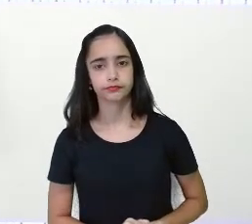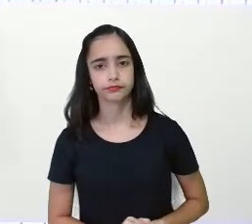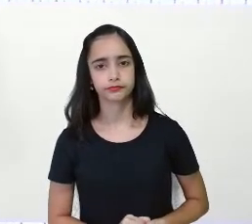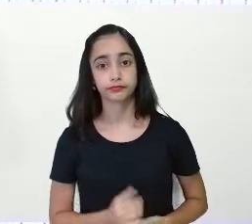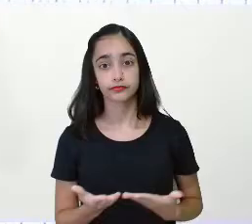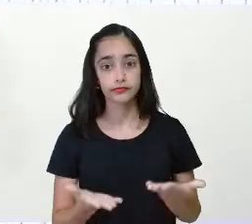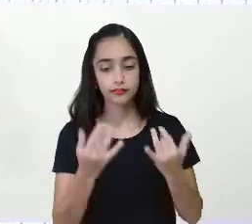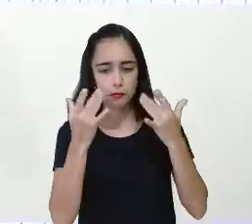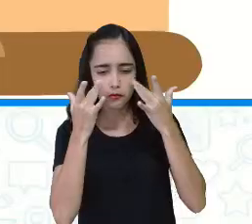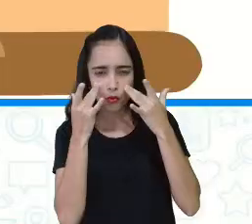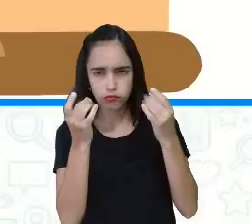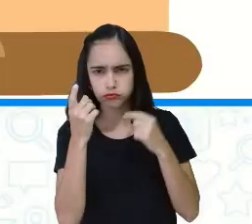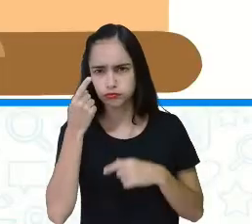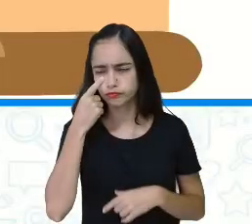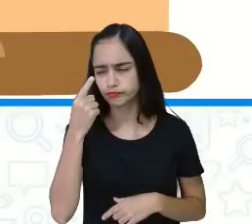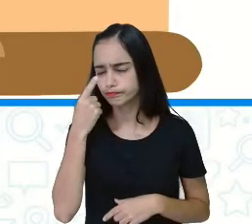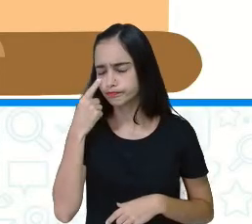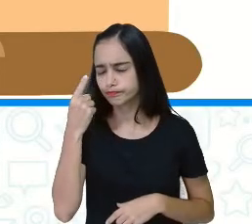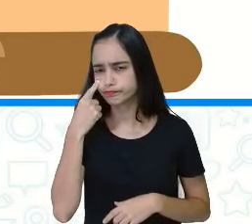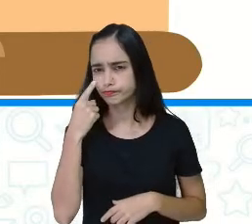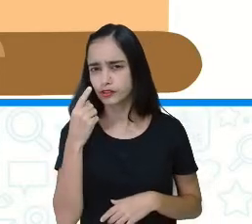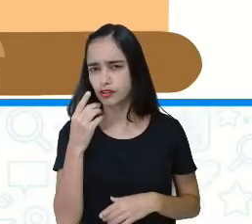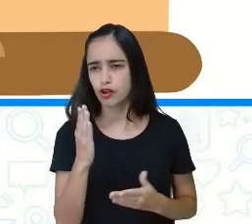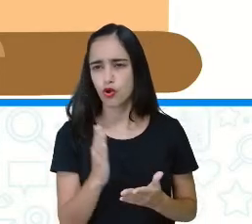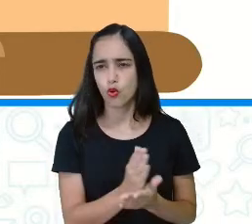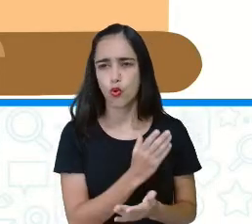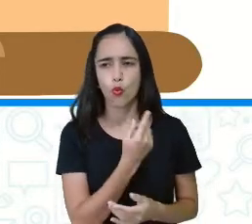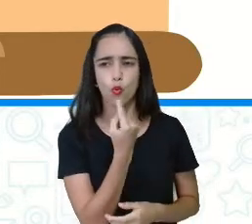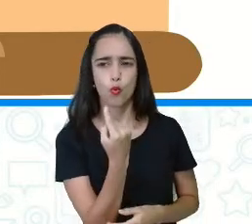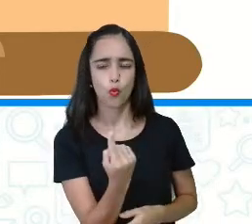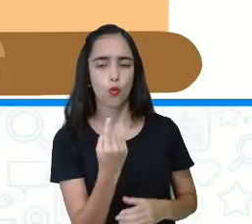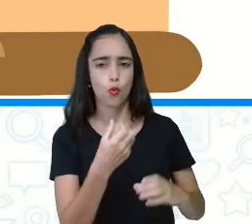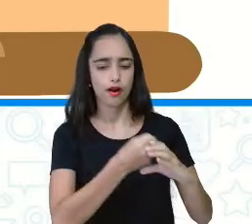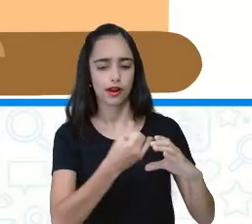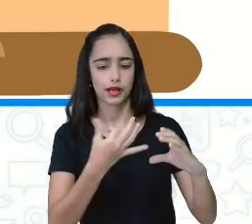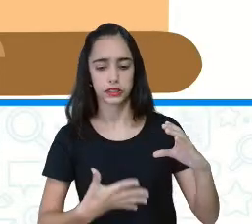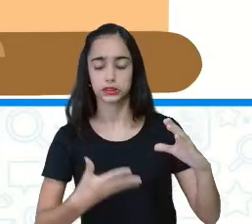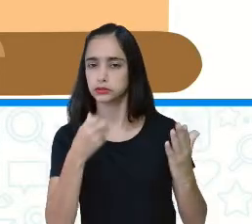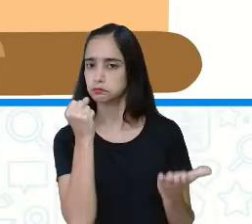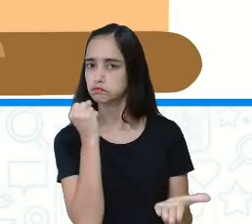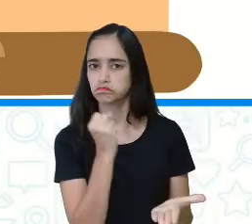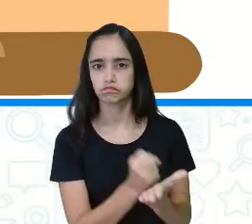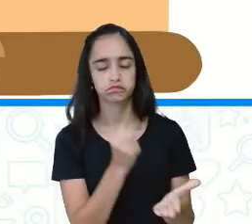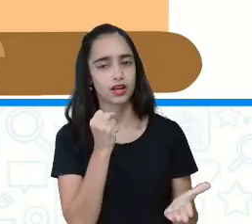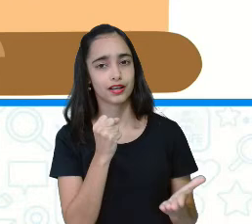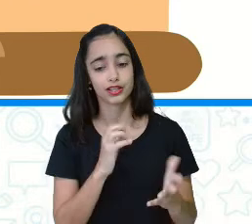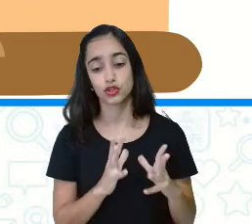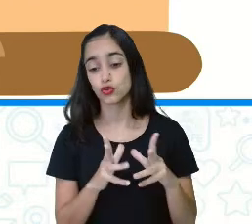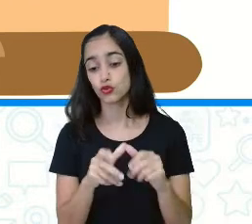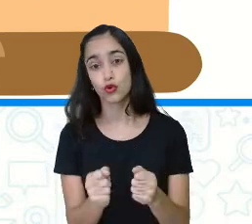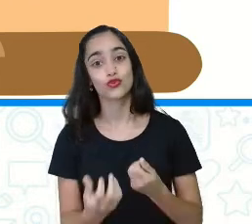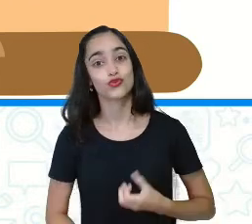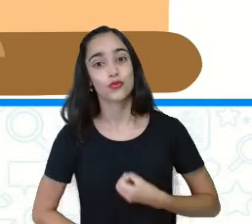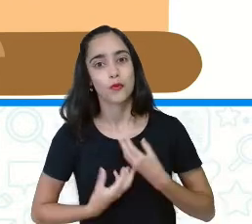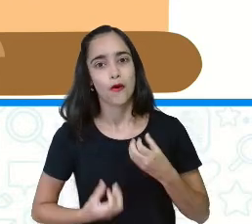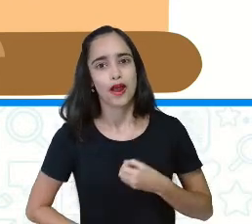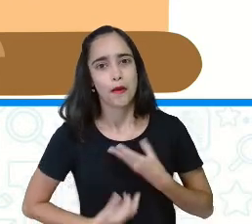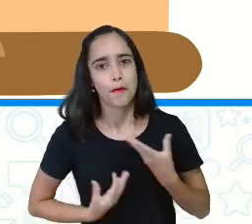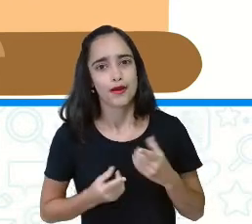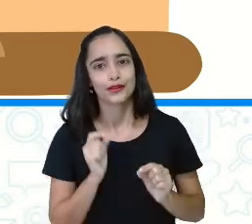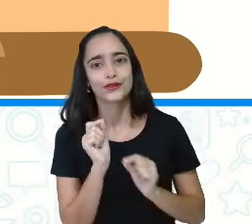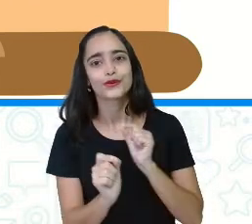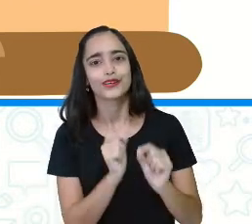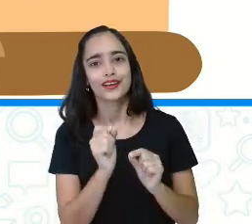Vamos observar agora uma das características que é marcante em todo o poema, é o verso,